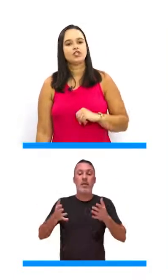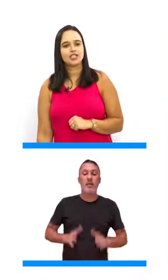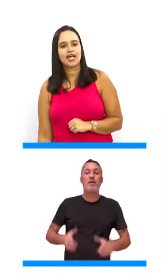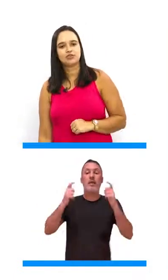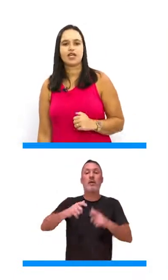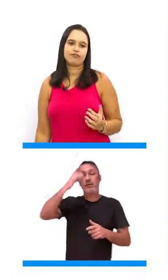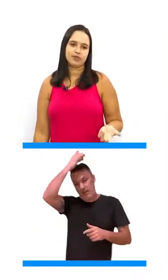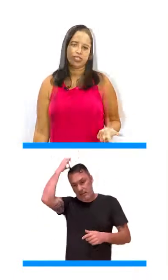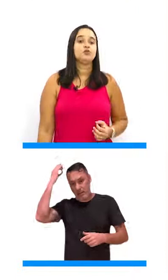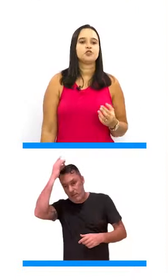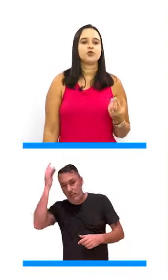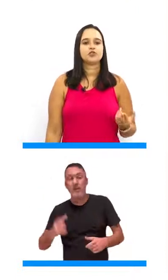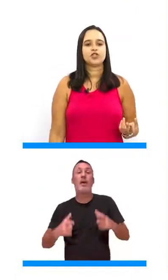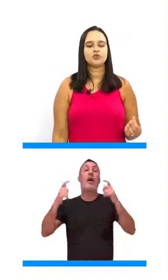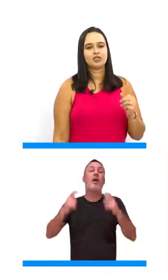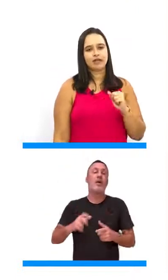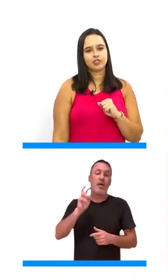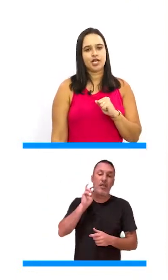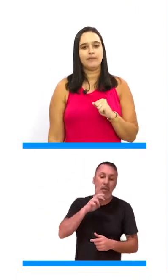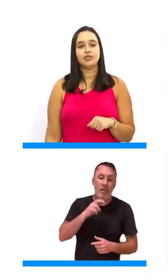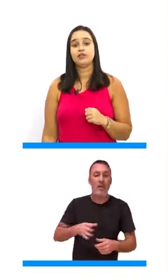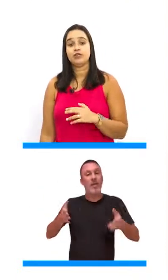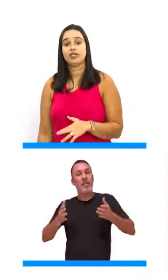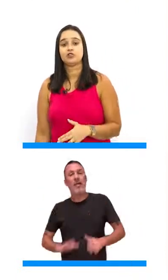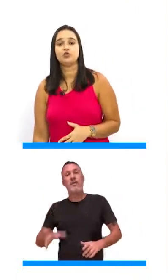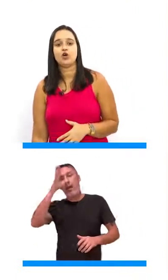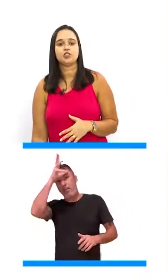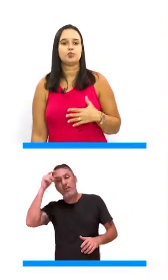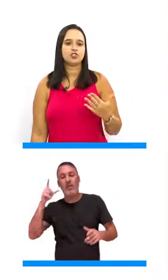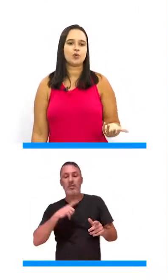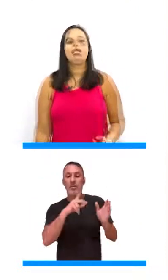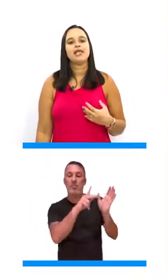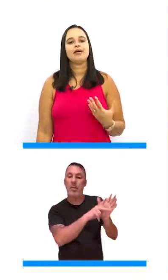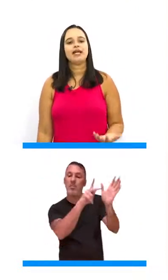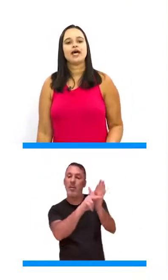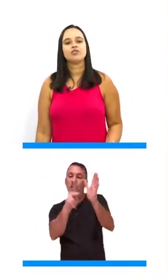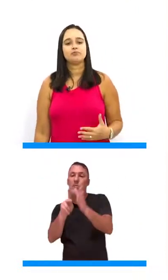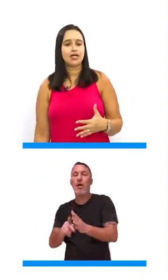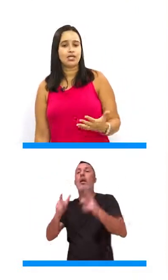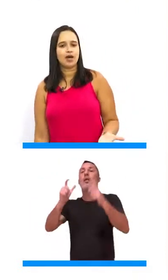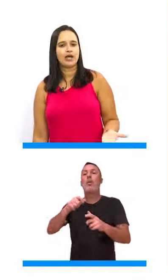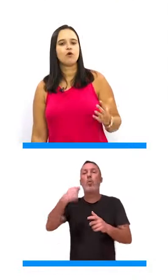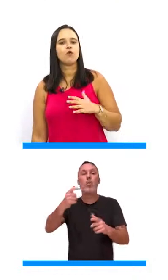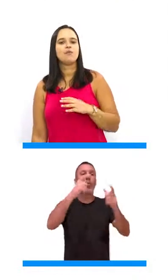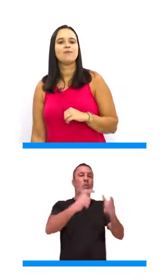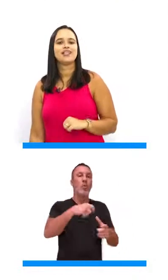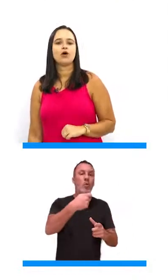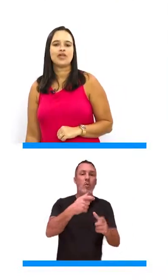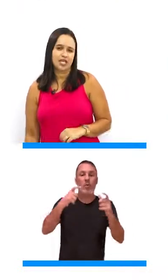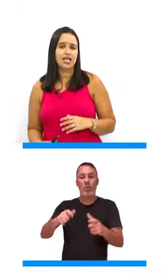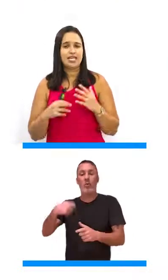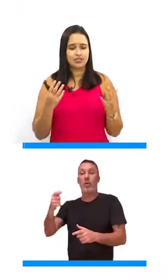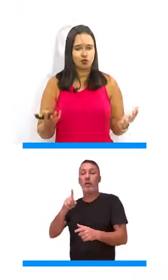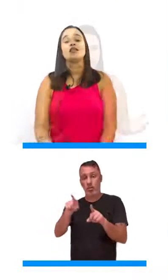No estado já é fluminense. No Espírito Santo, capixaba. No Rio Grande do Norte, potiguar. Em Manaus, manauara ou